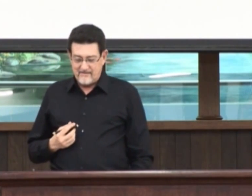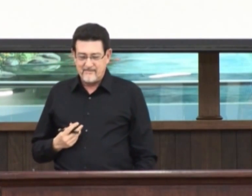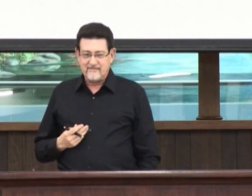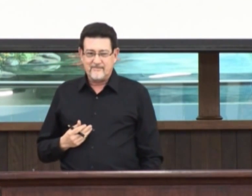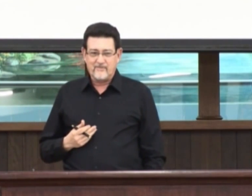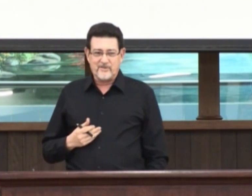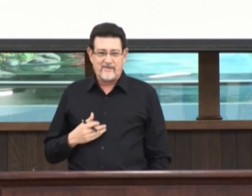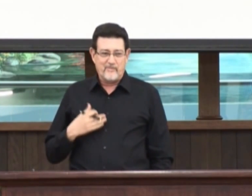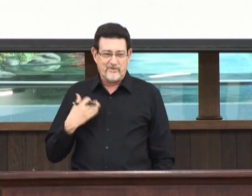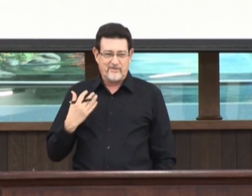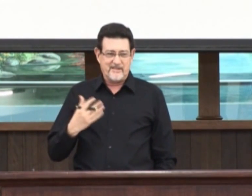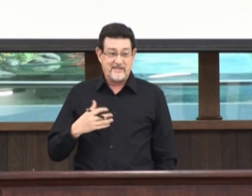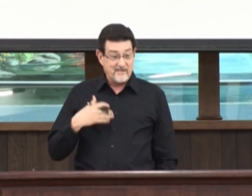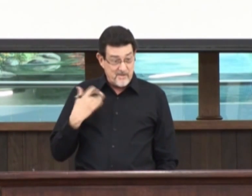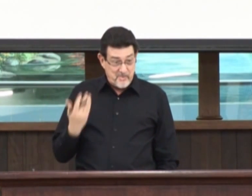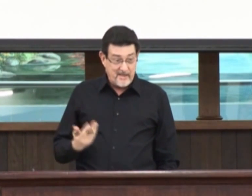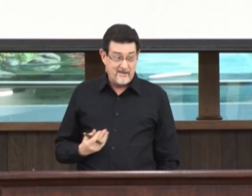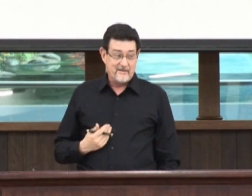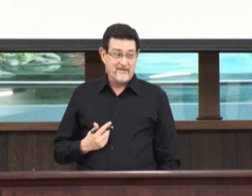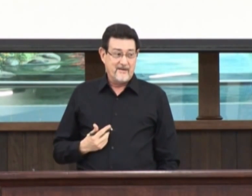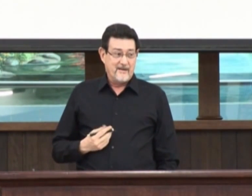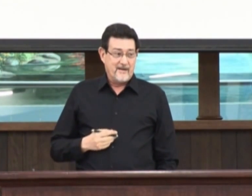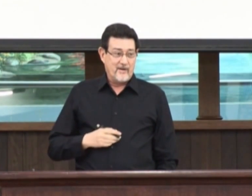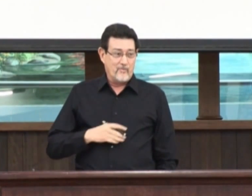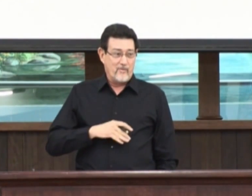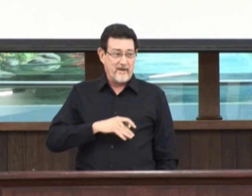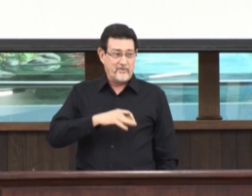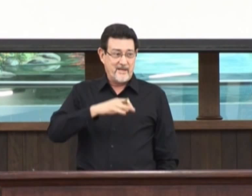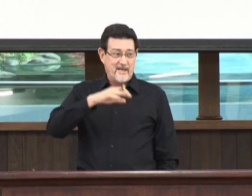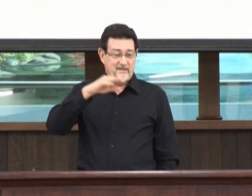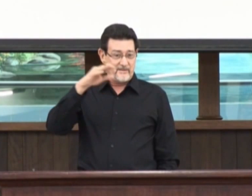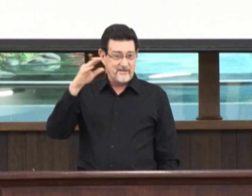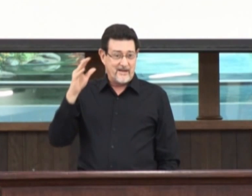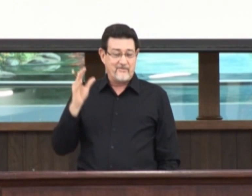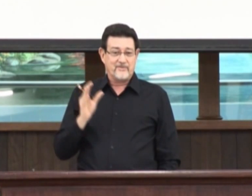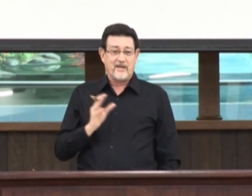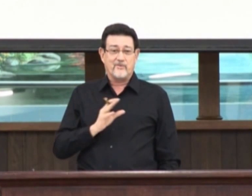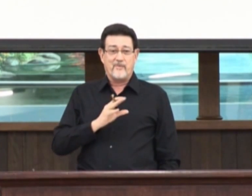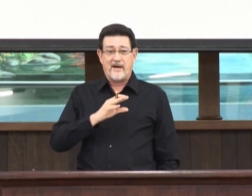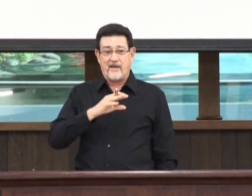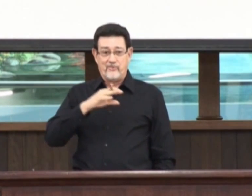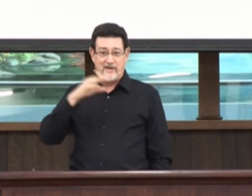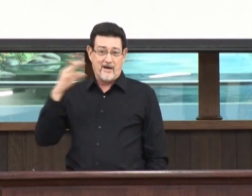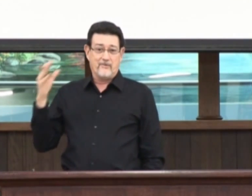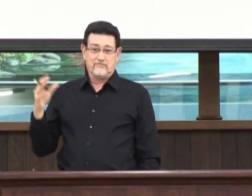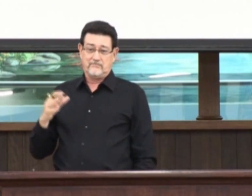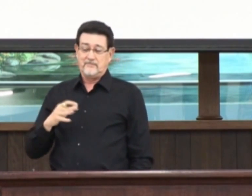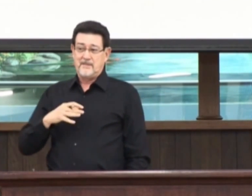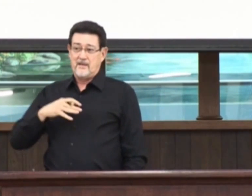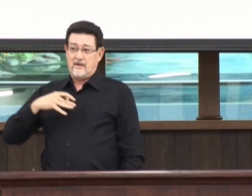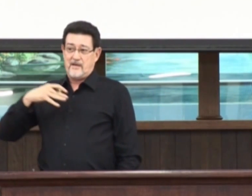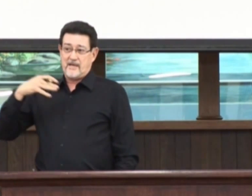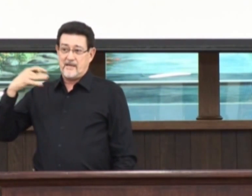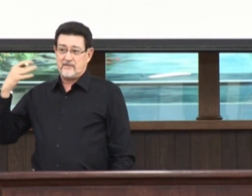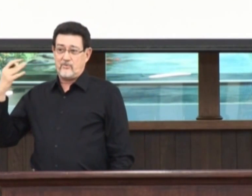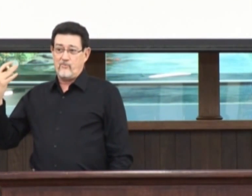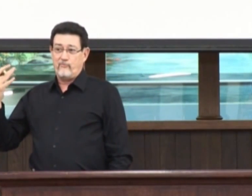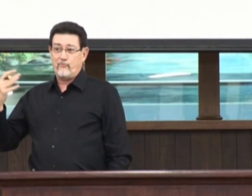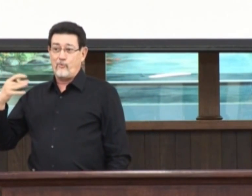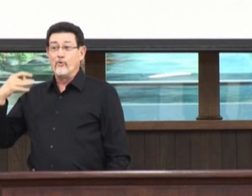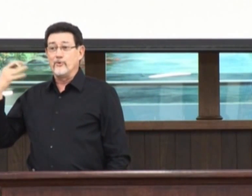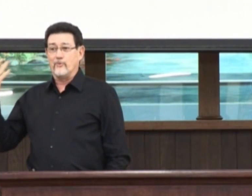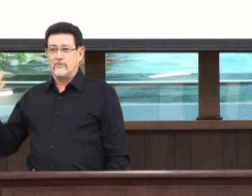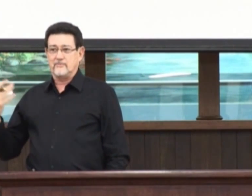ele gostava muito de se exibir, e no momento em que eles estavam tendo uma reunião